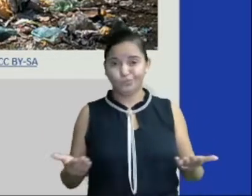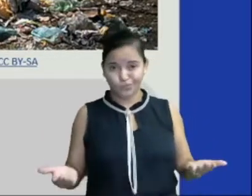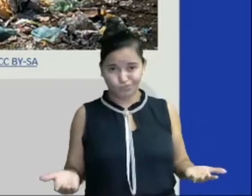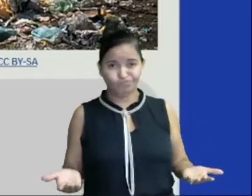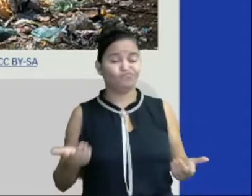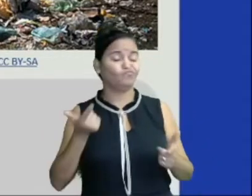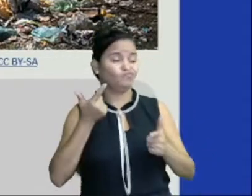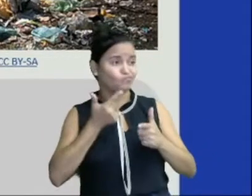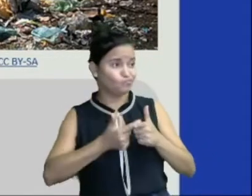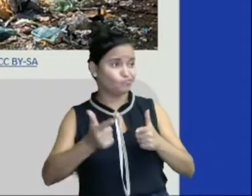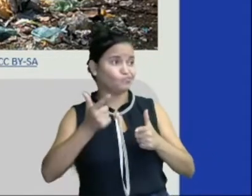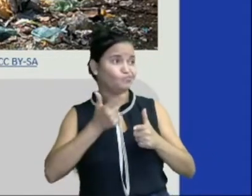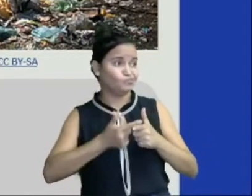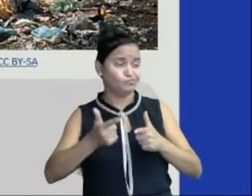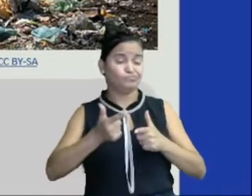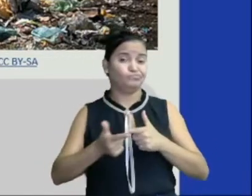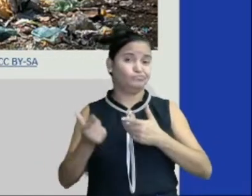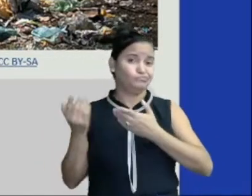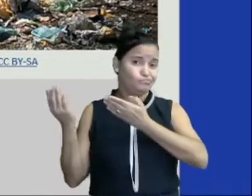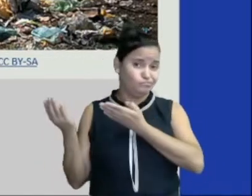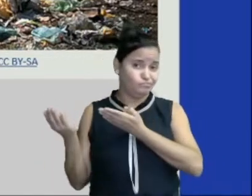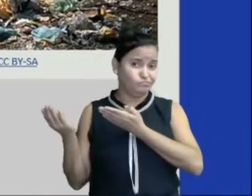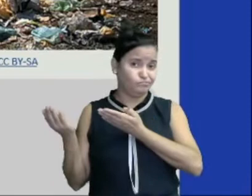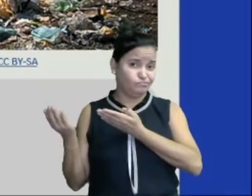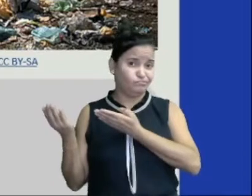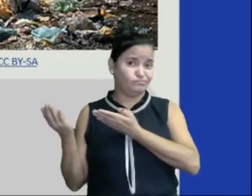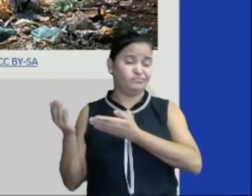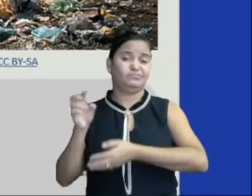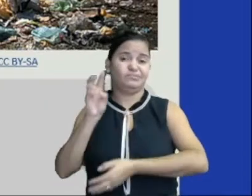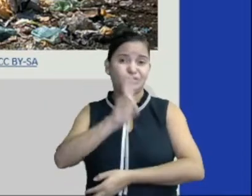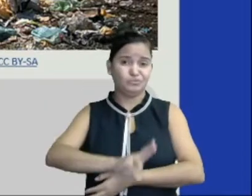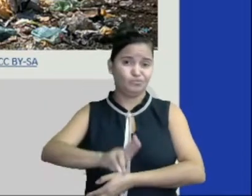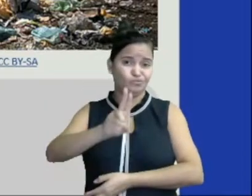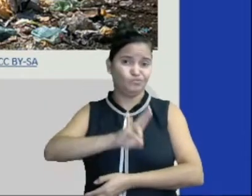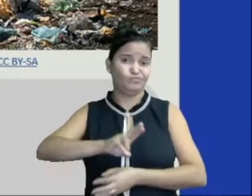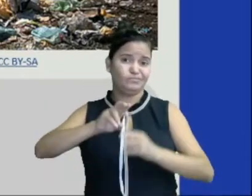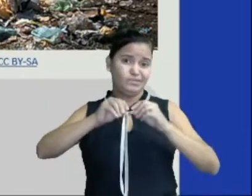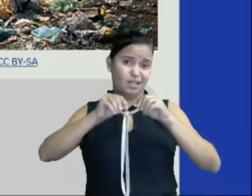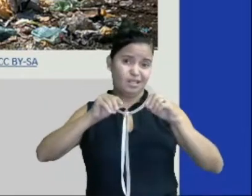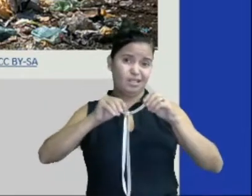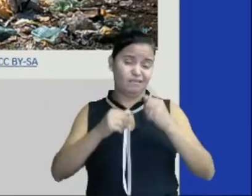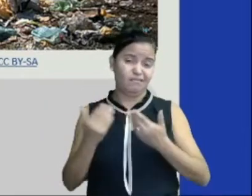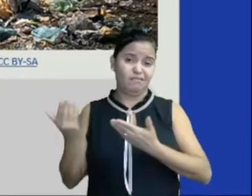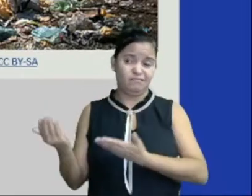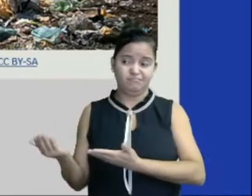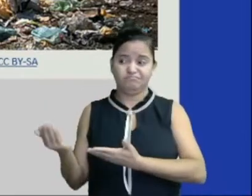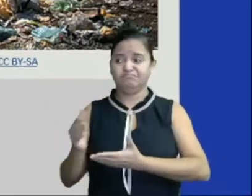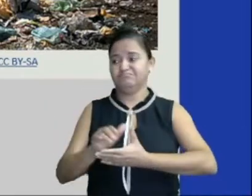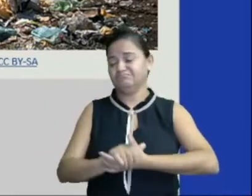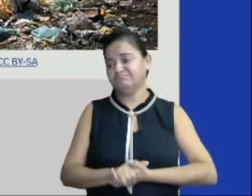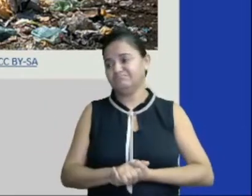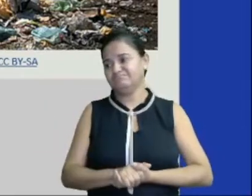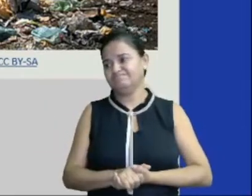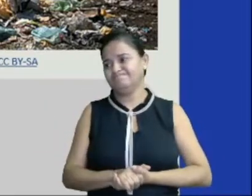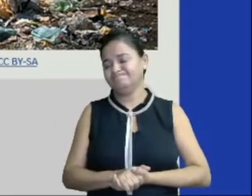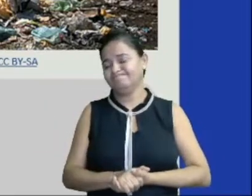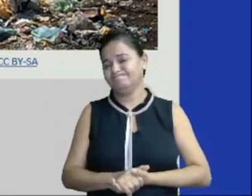problemas associados com a utilização do solo. O primeiro desses problemas está associado com